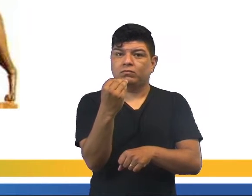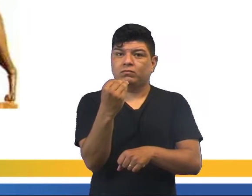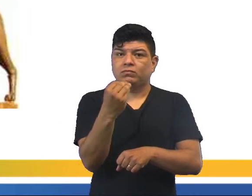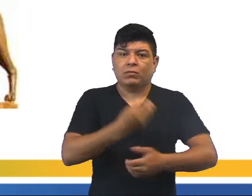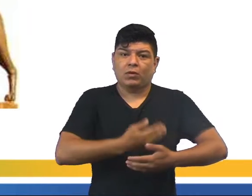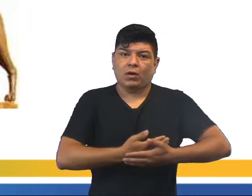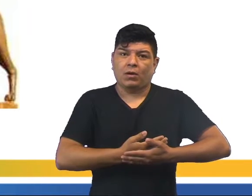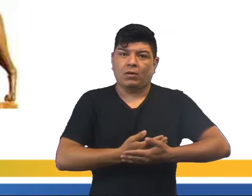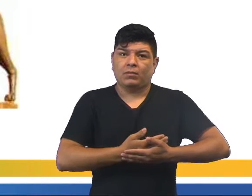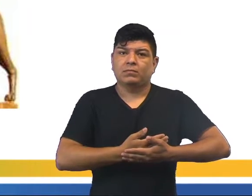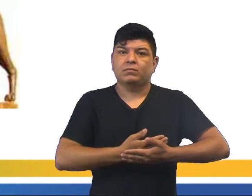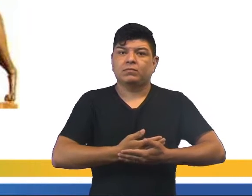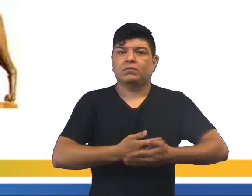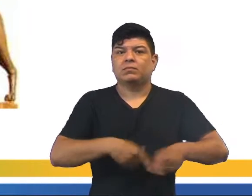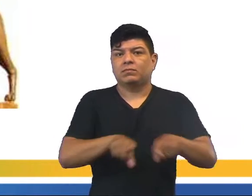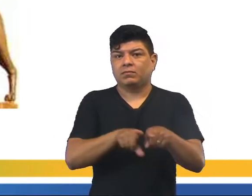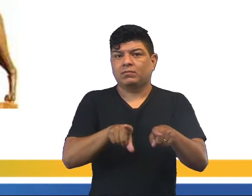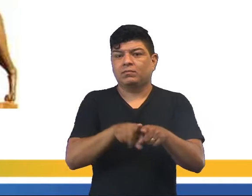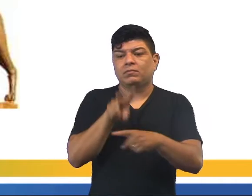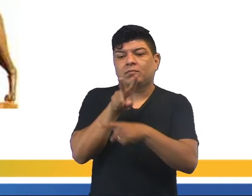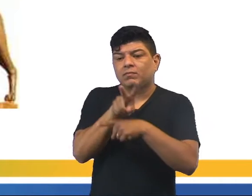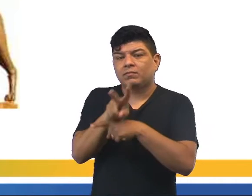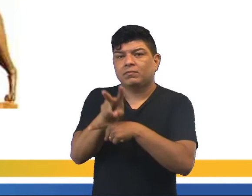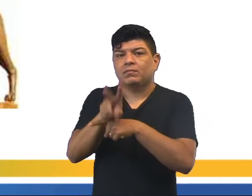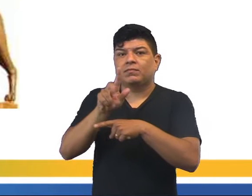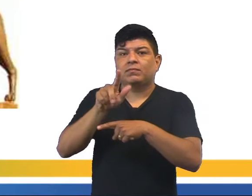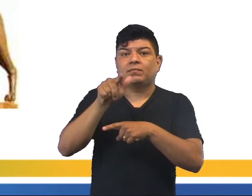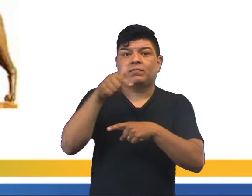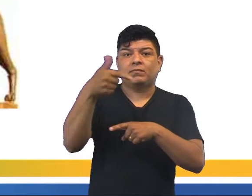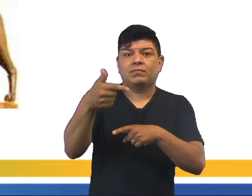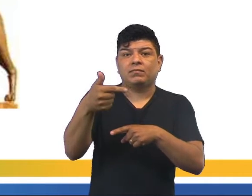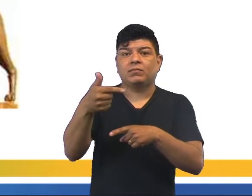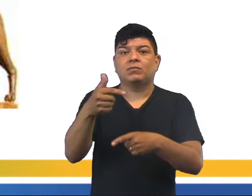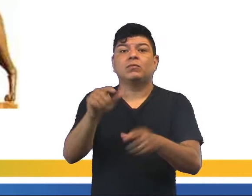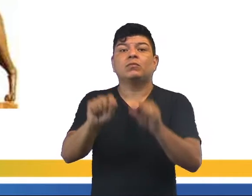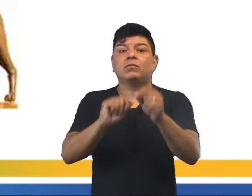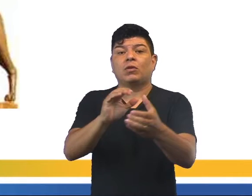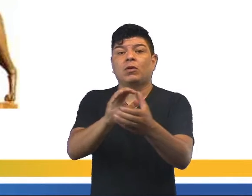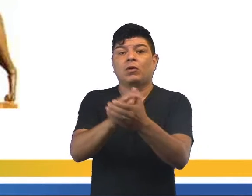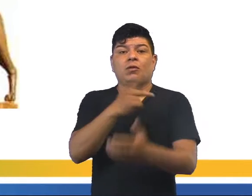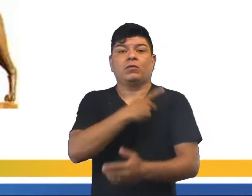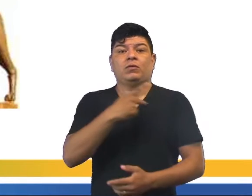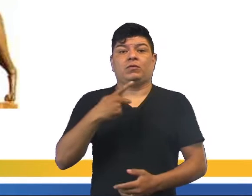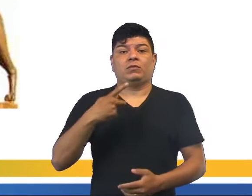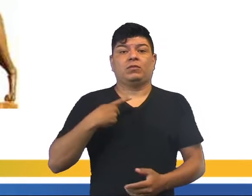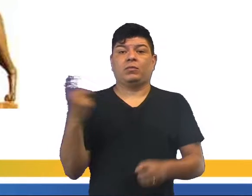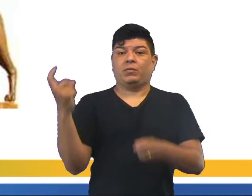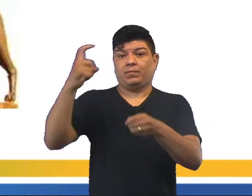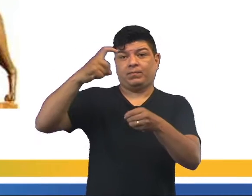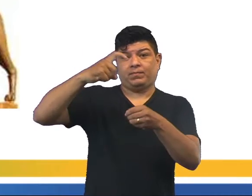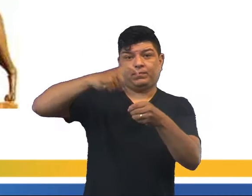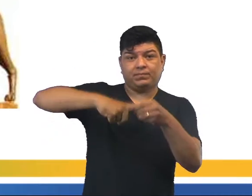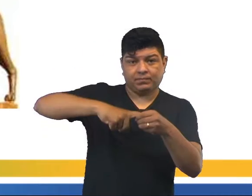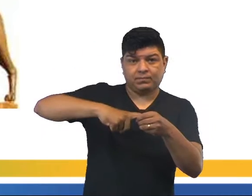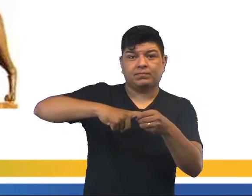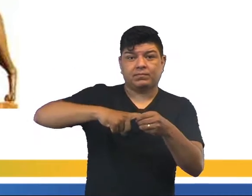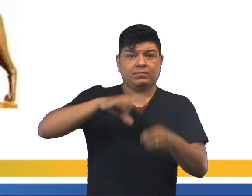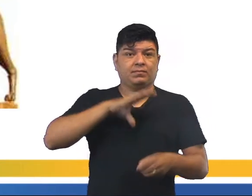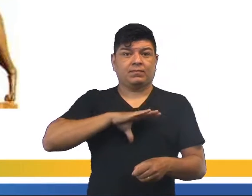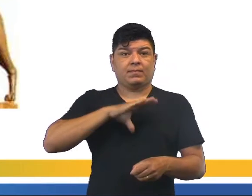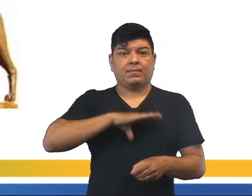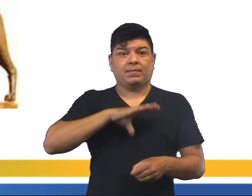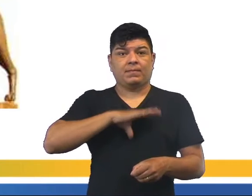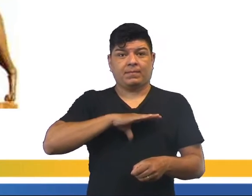por ela e foram criados posteriormente, né, por um casal de pastores. Quando eles retornam à cidade, eles